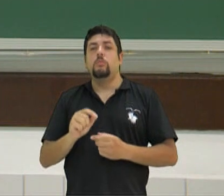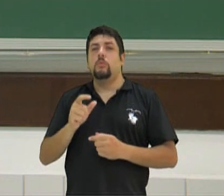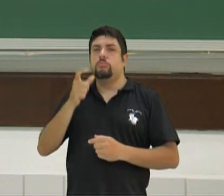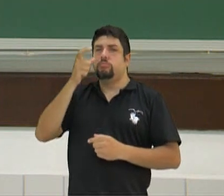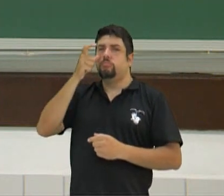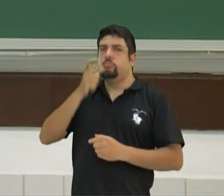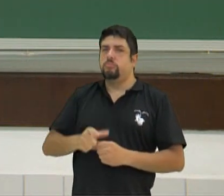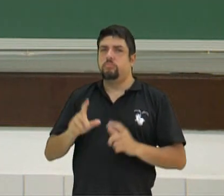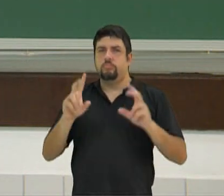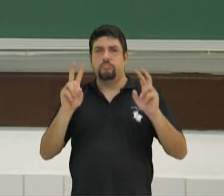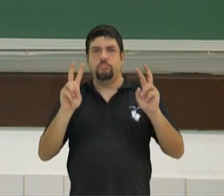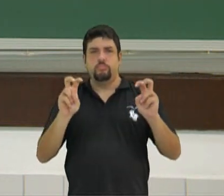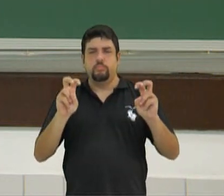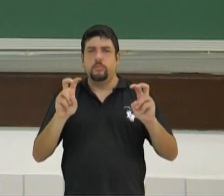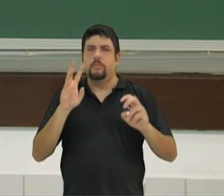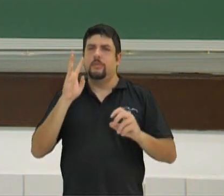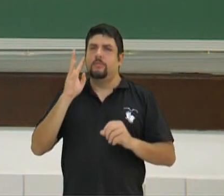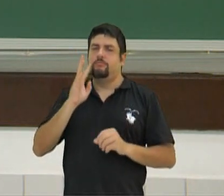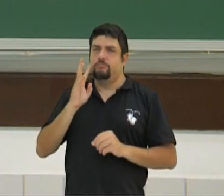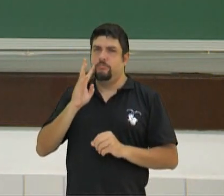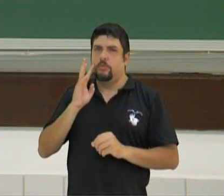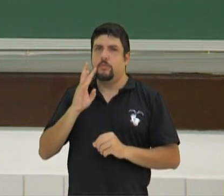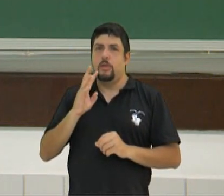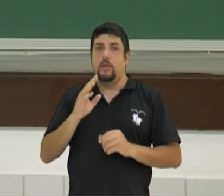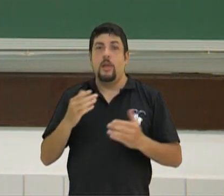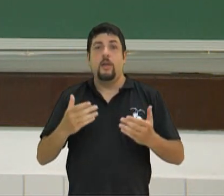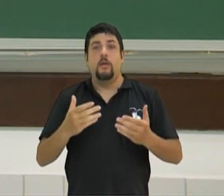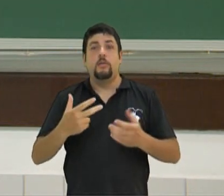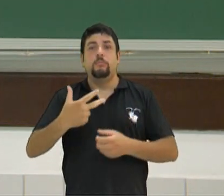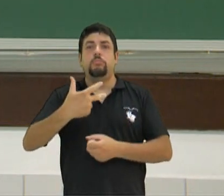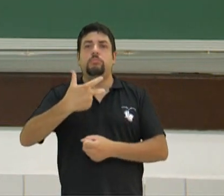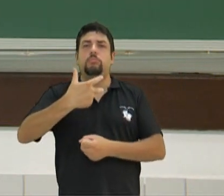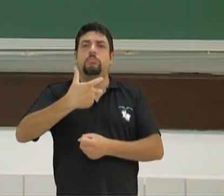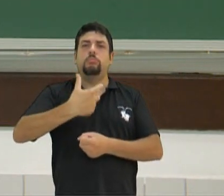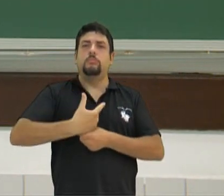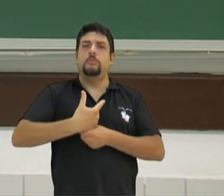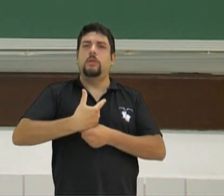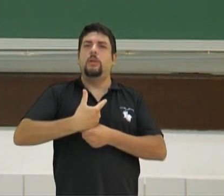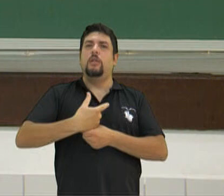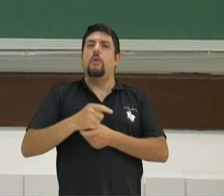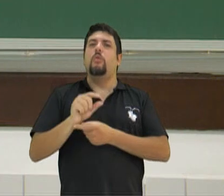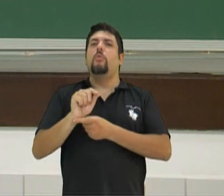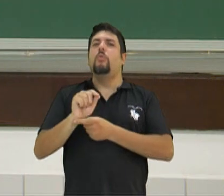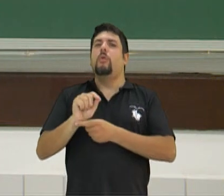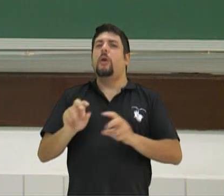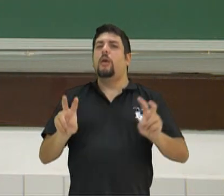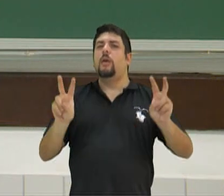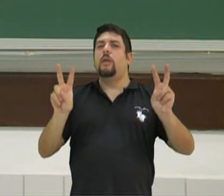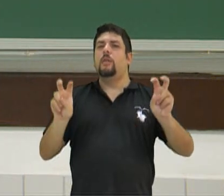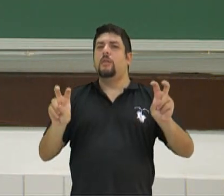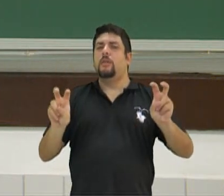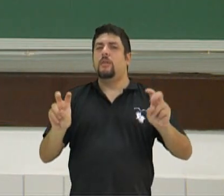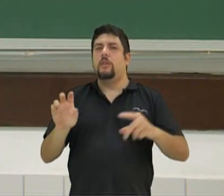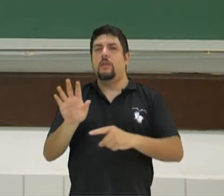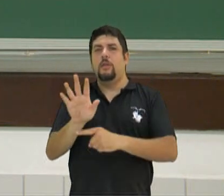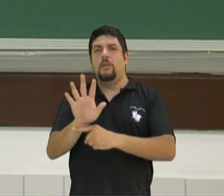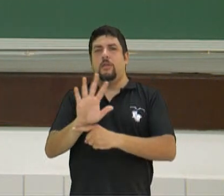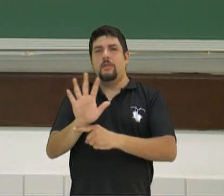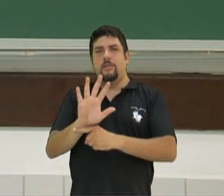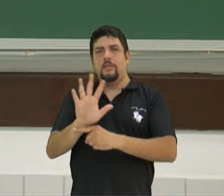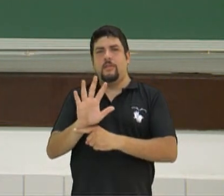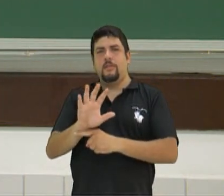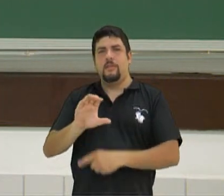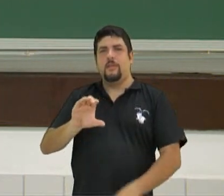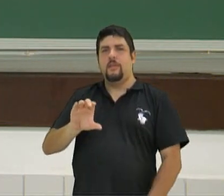um dos motivos da gente estar aqui hoje, sendo filmados, né? Para sendo passado para vocês, que é o cinema, né, gente? Então, quais